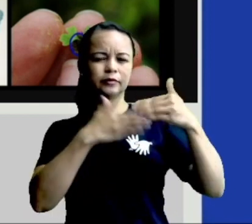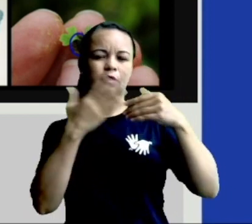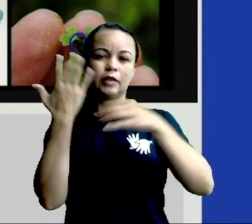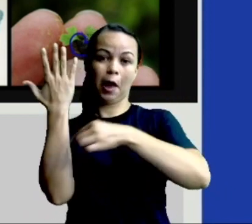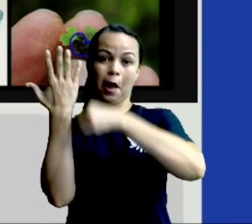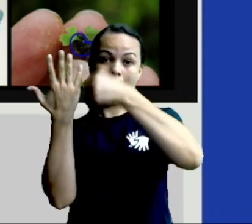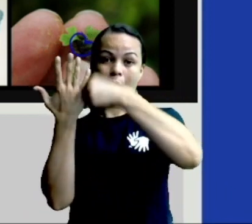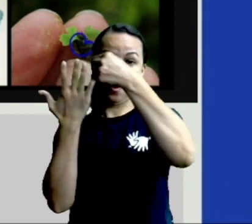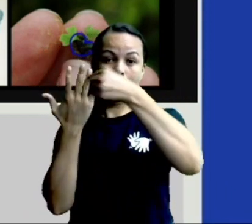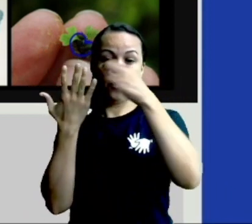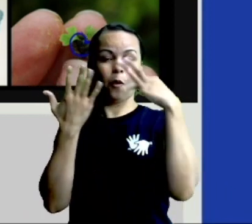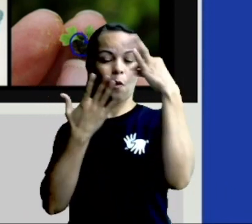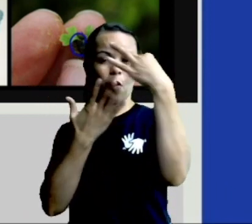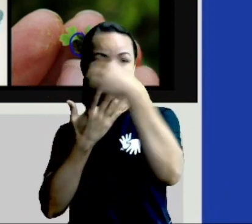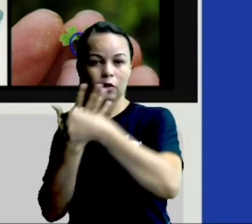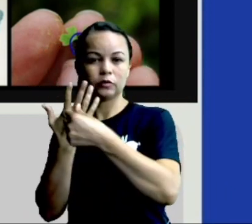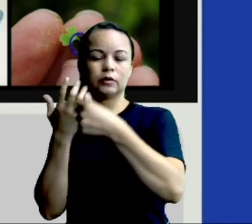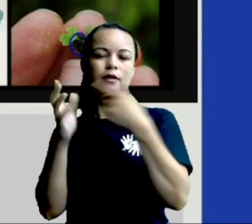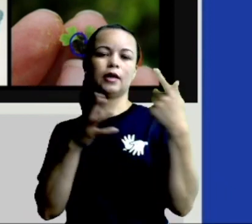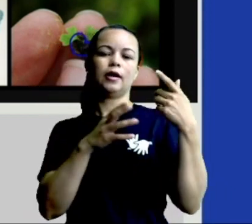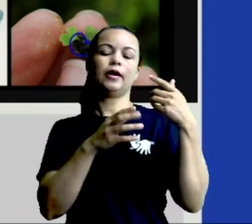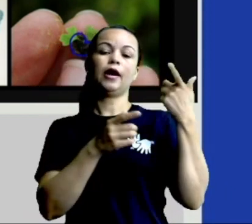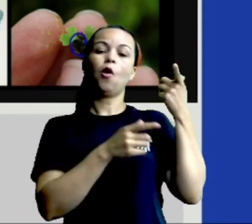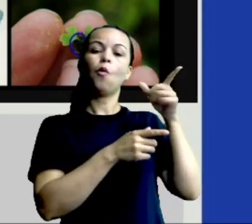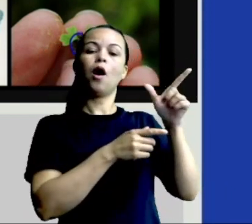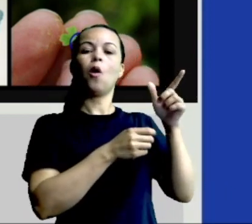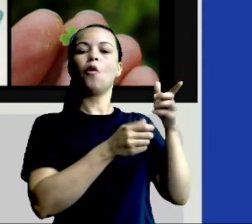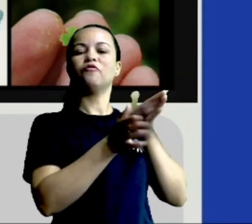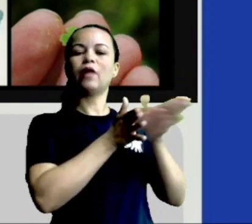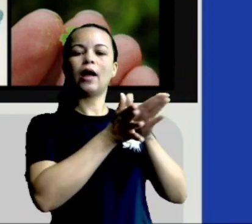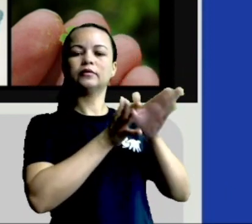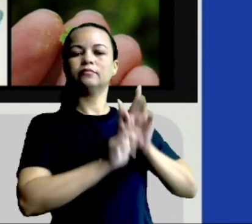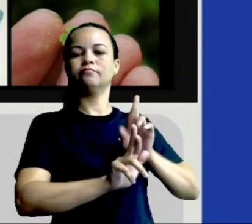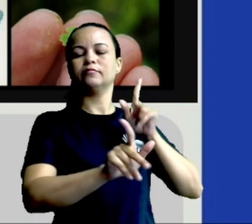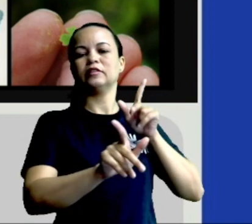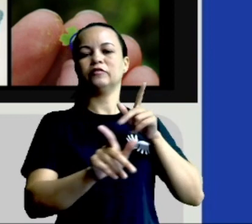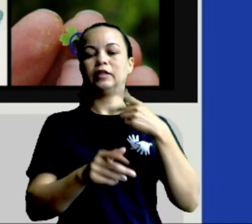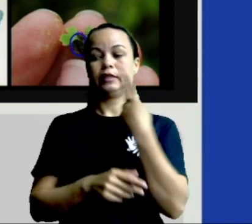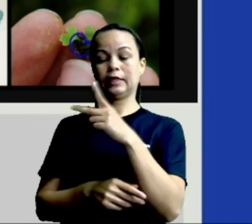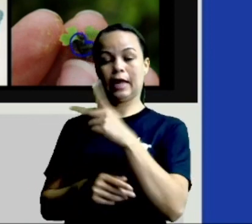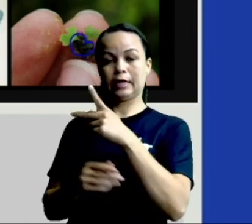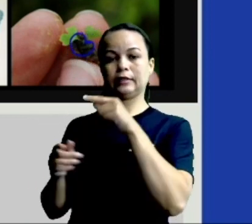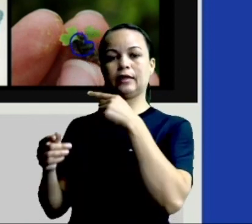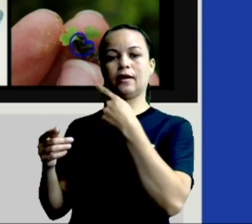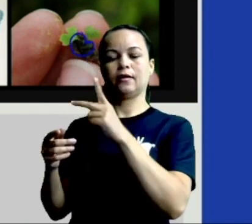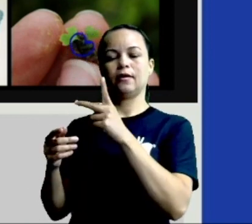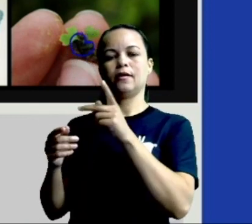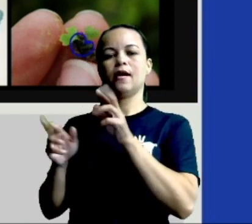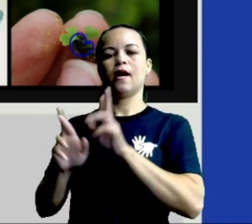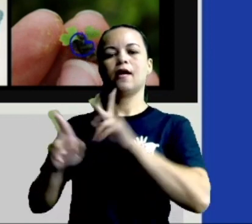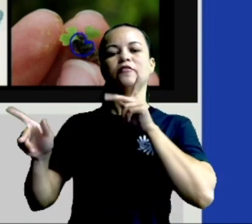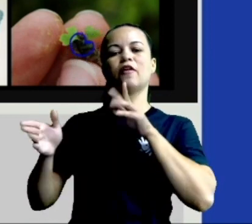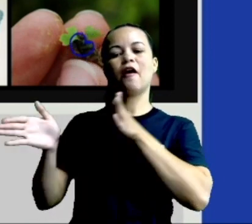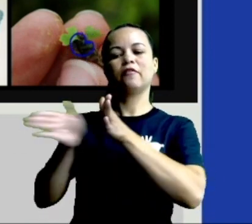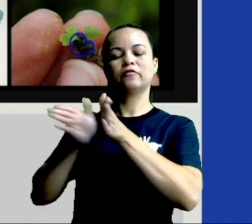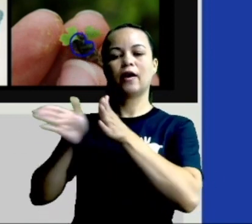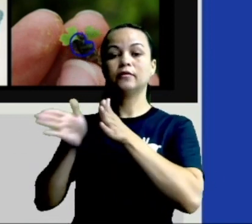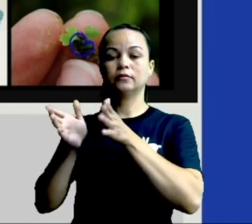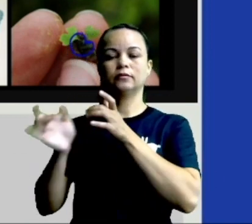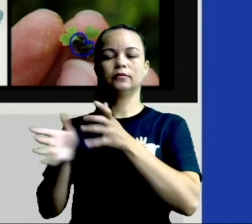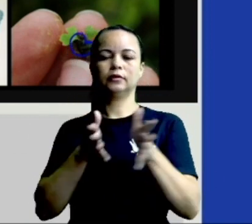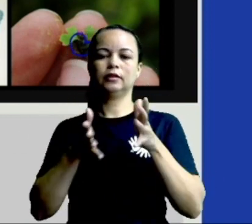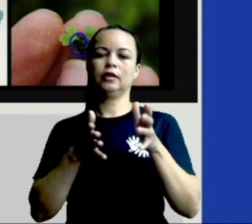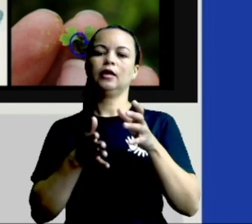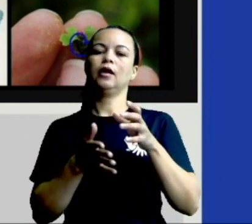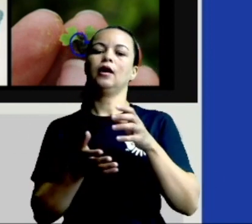briófitas era a fase gametofítica. Já vai ser o contrário, a fase duradoura nas pteridófitas vai ser a fase esporofítica,